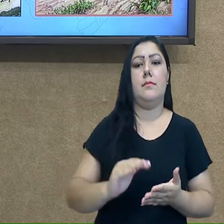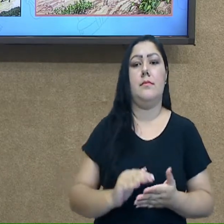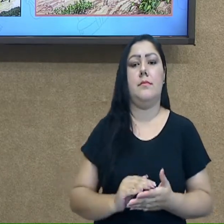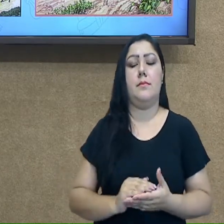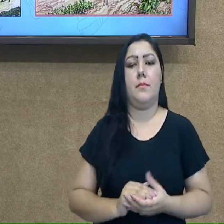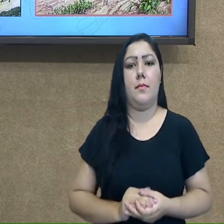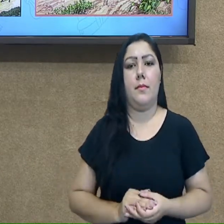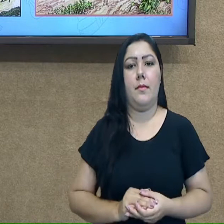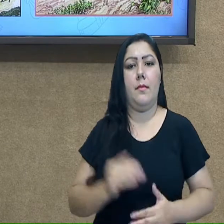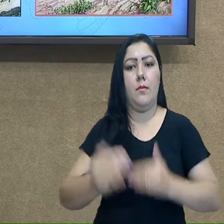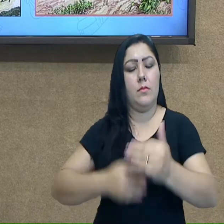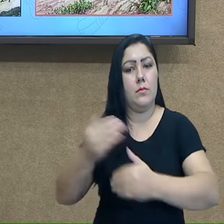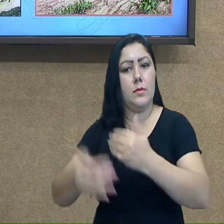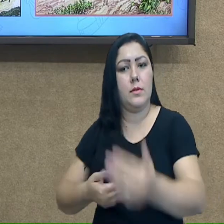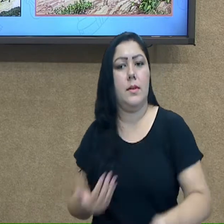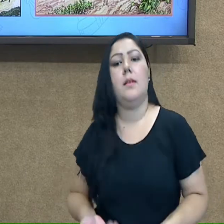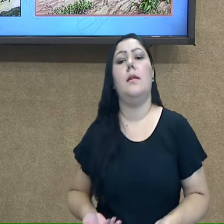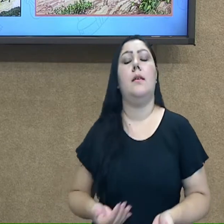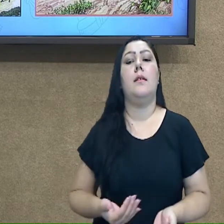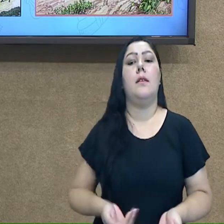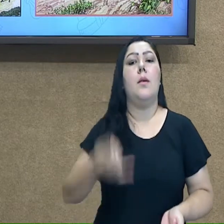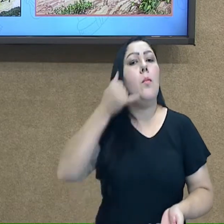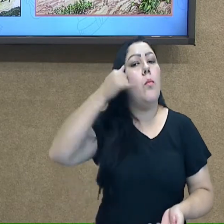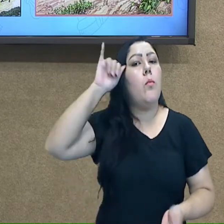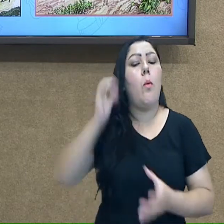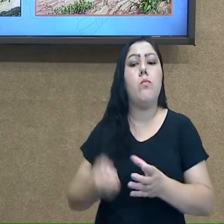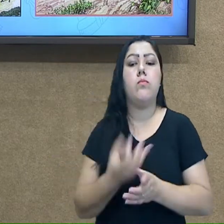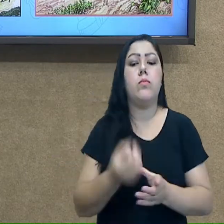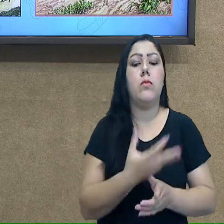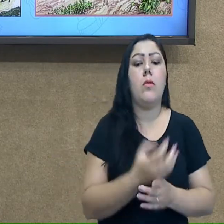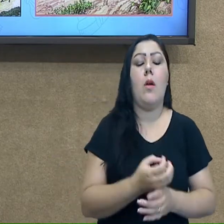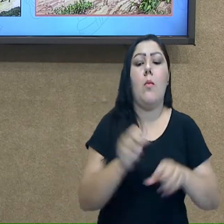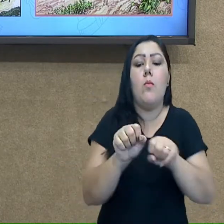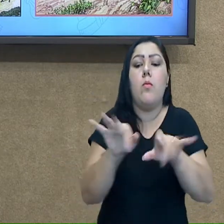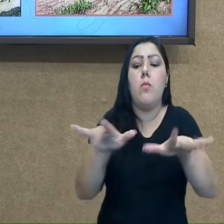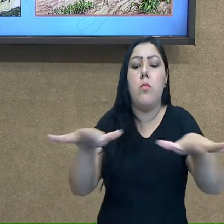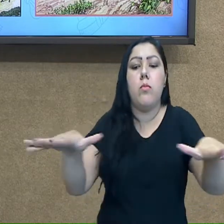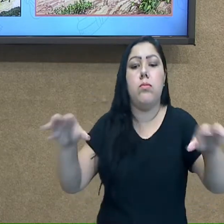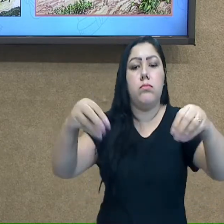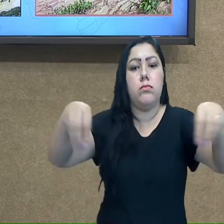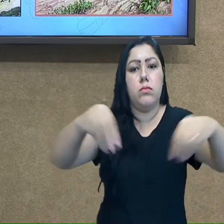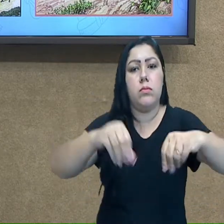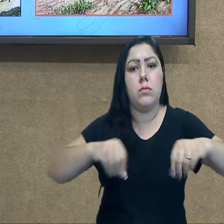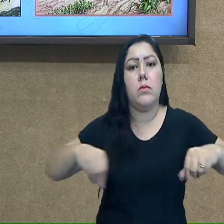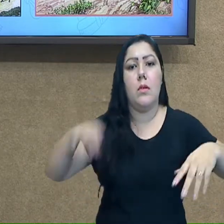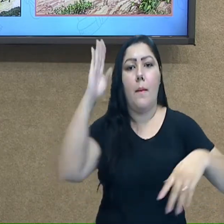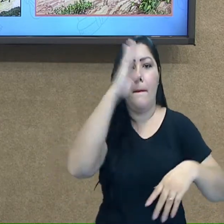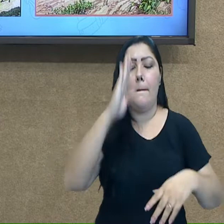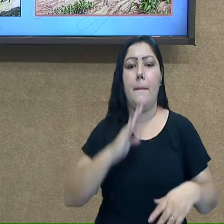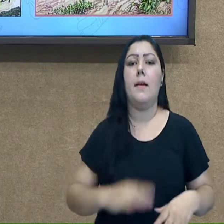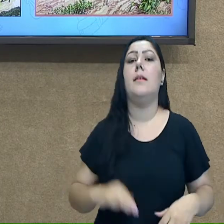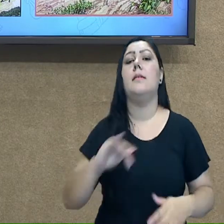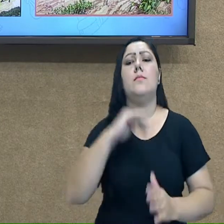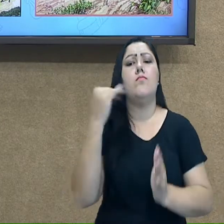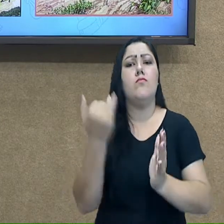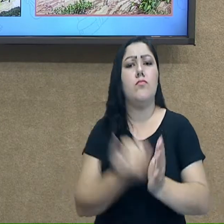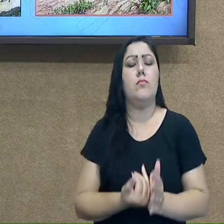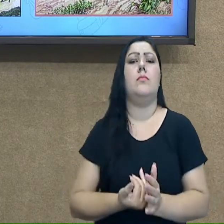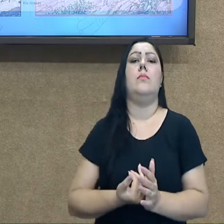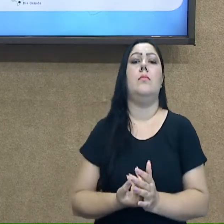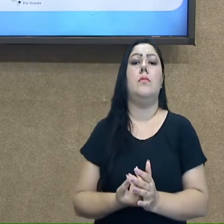gado foi se expandindo e se tornando uma atividade independente. Então, nós vamos